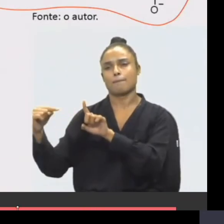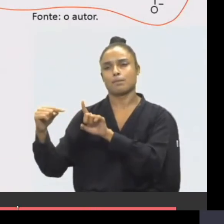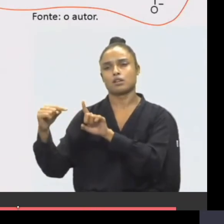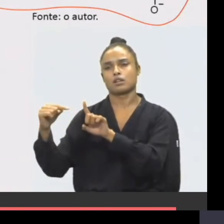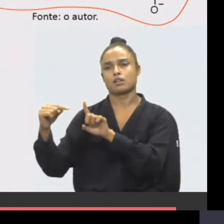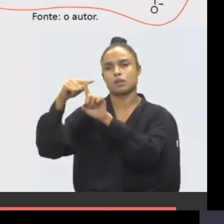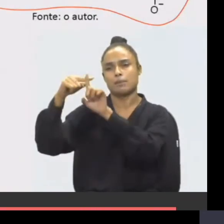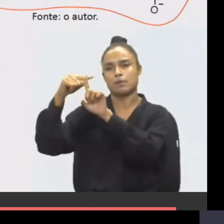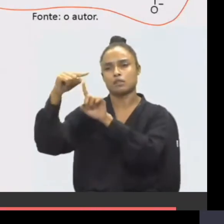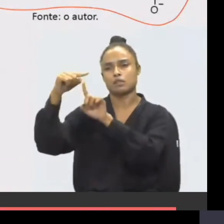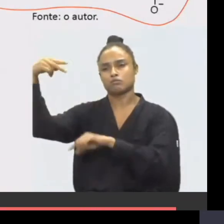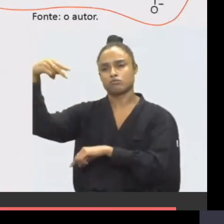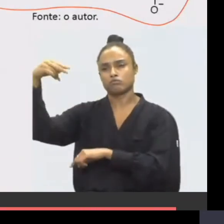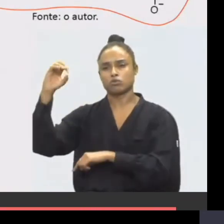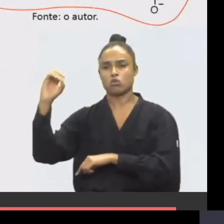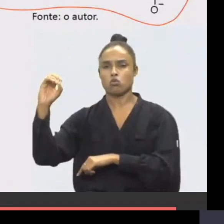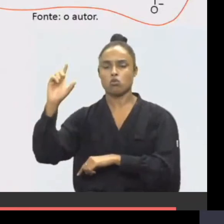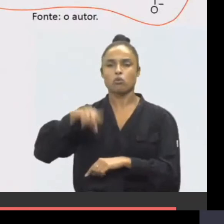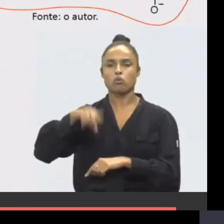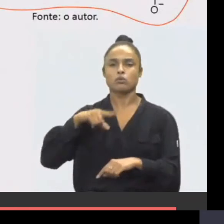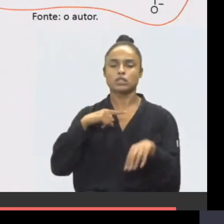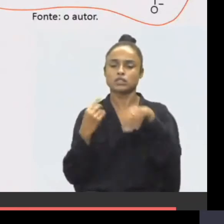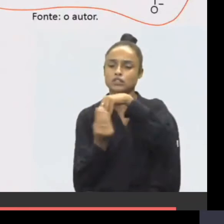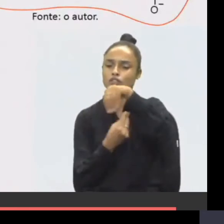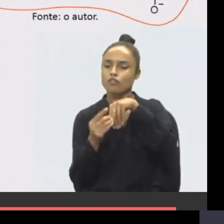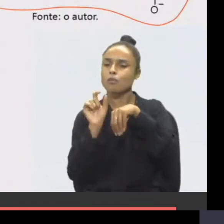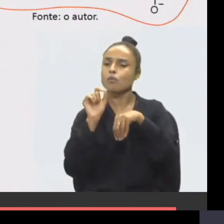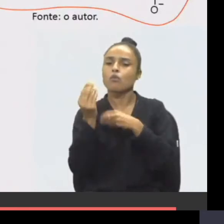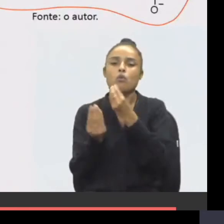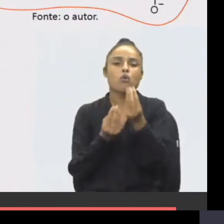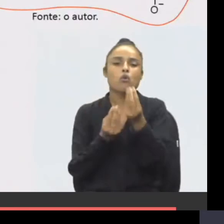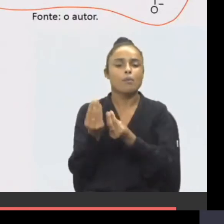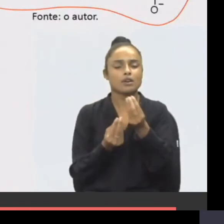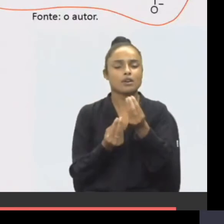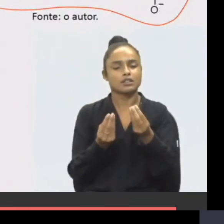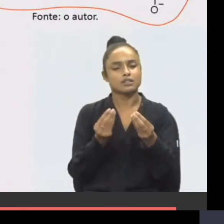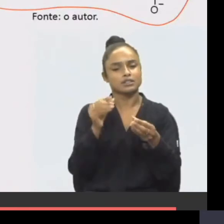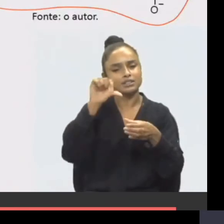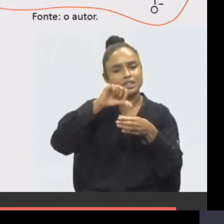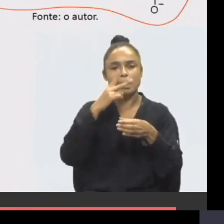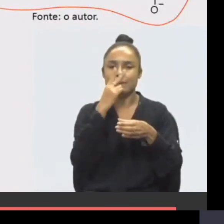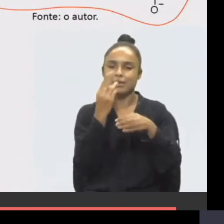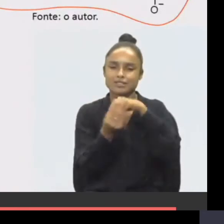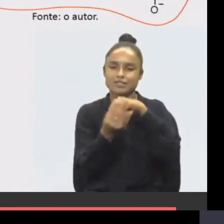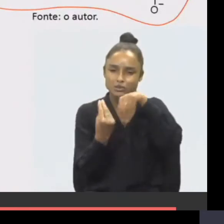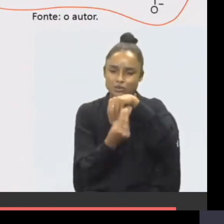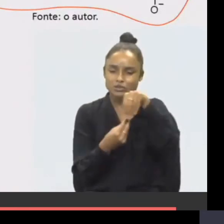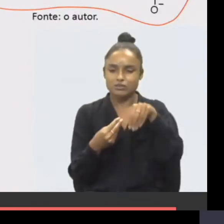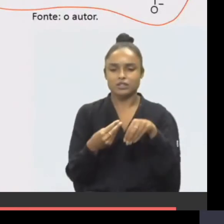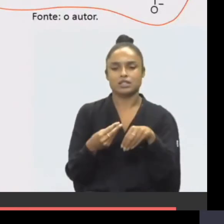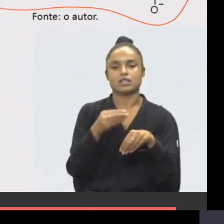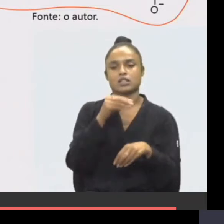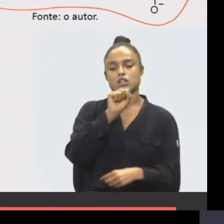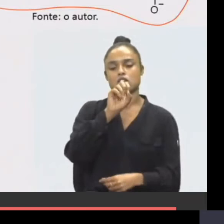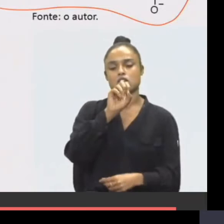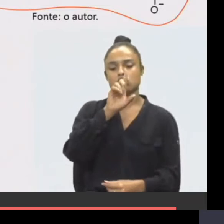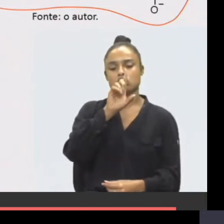esse composto que é formado, ele vai estar em estado sólido. Com isso nós observamos então a turvação